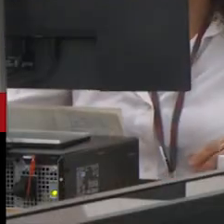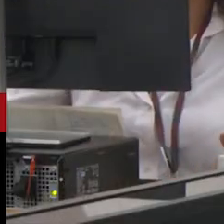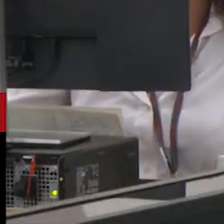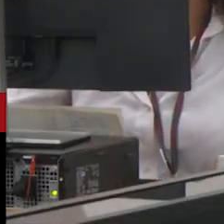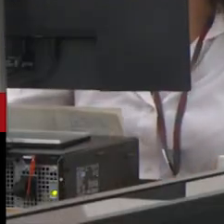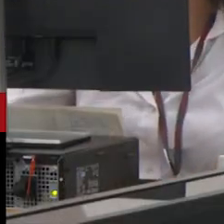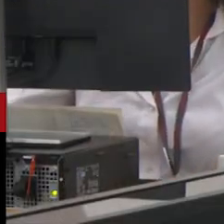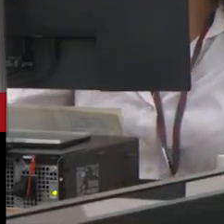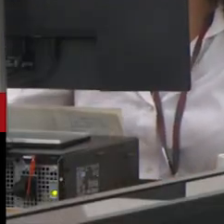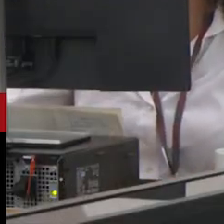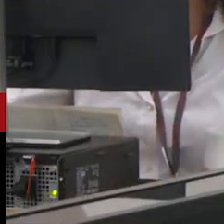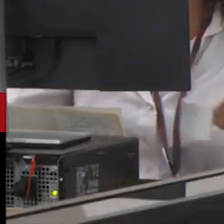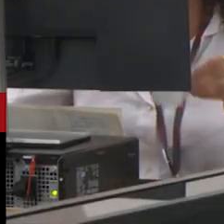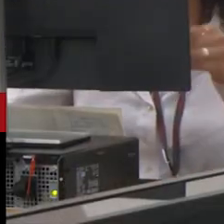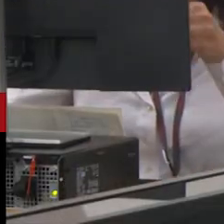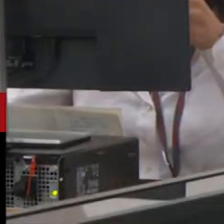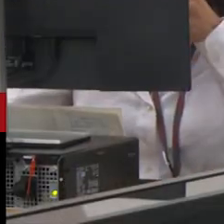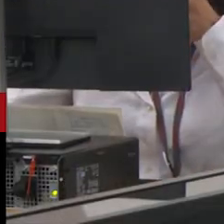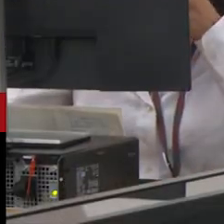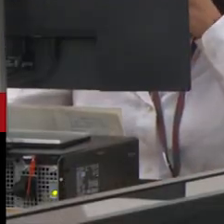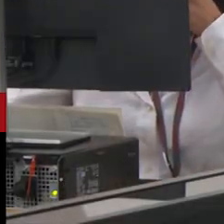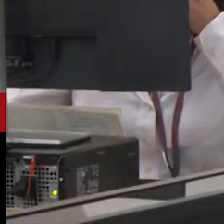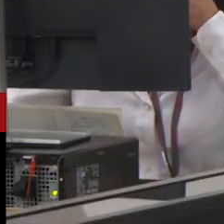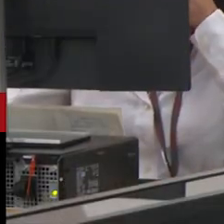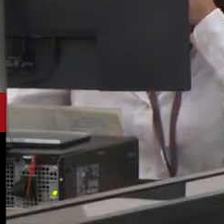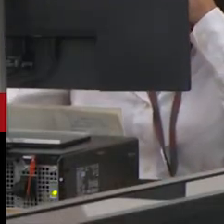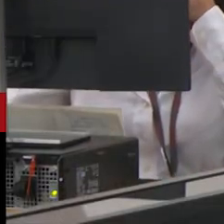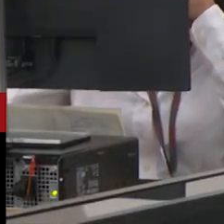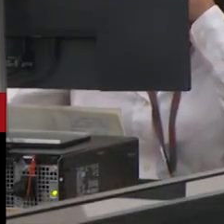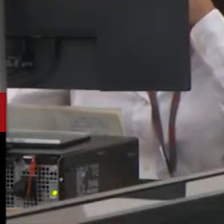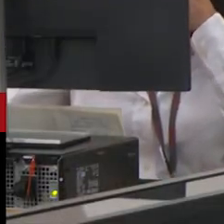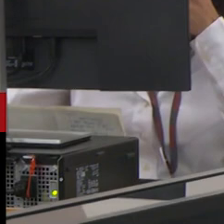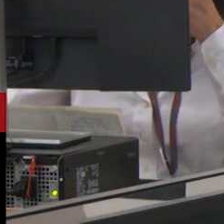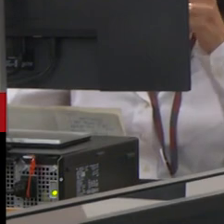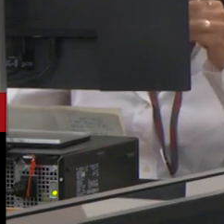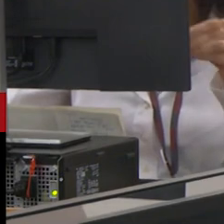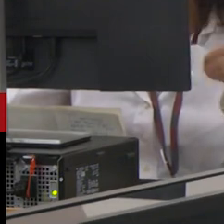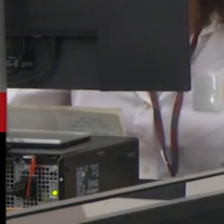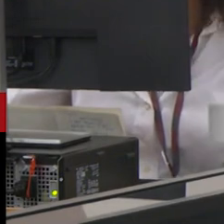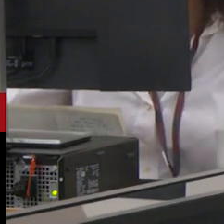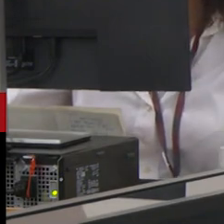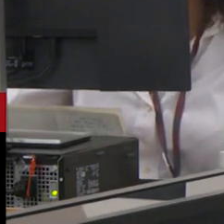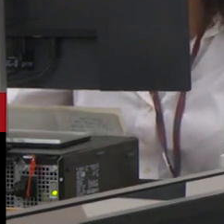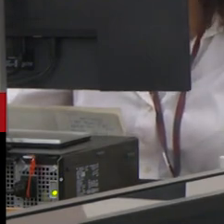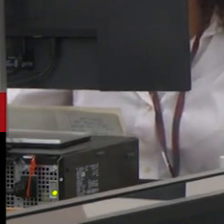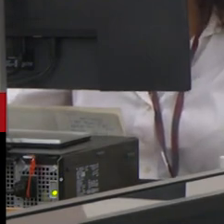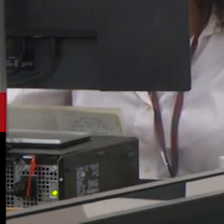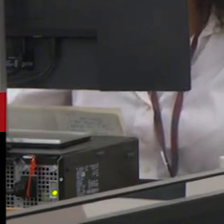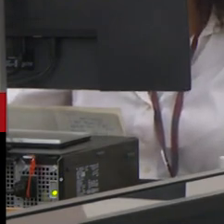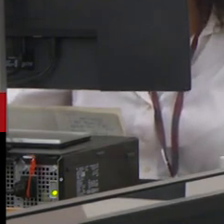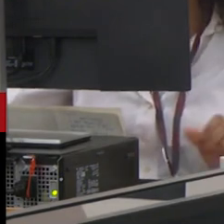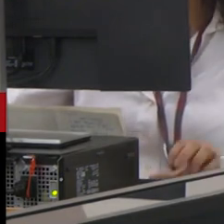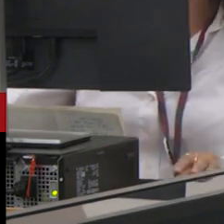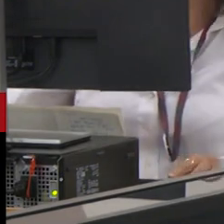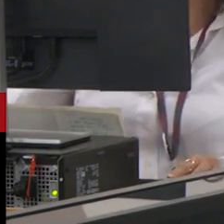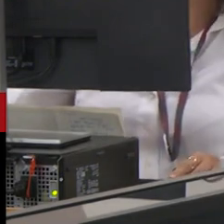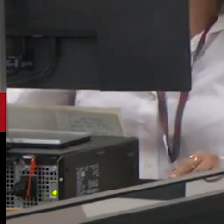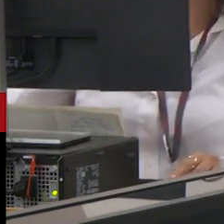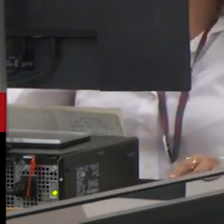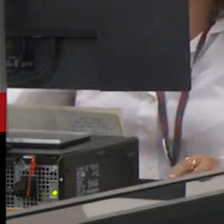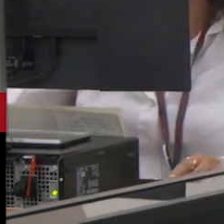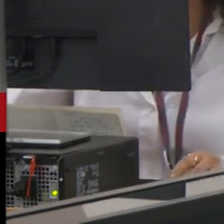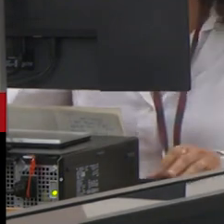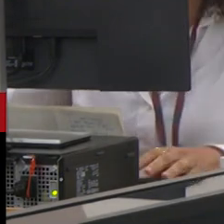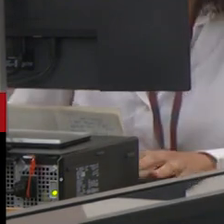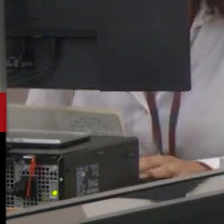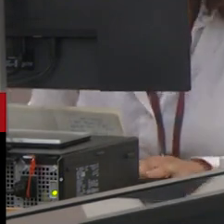a particular mas a Escola Comunitária e na Comunitária ainda o diferencial em relação à Pedagogia